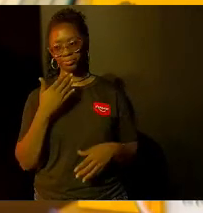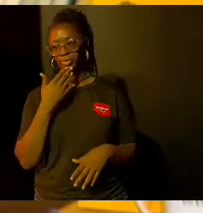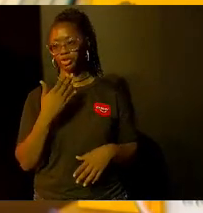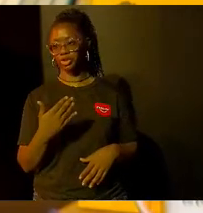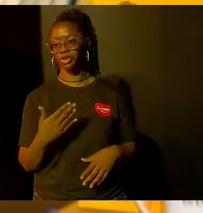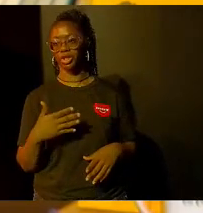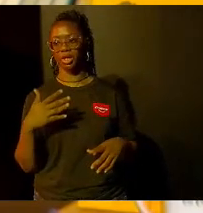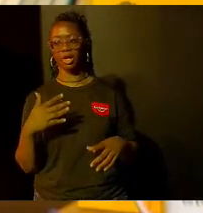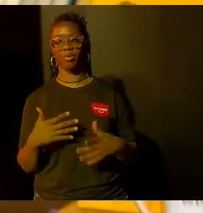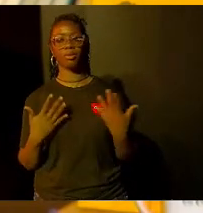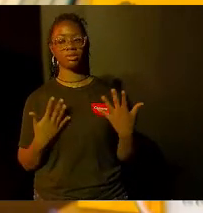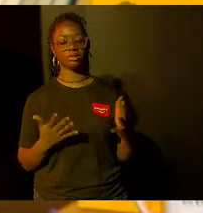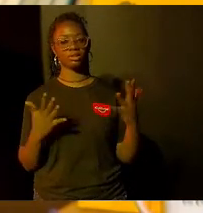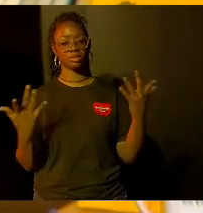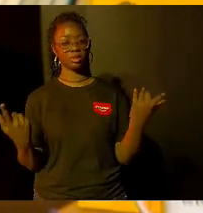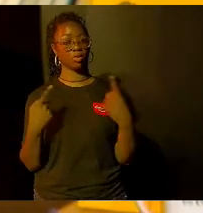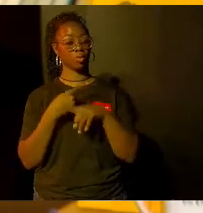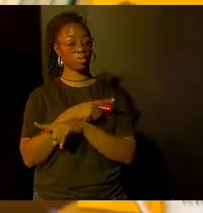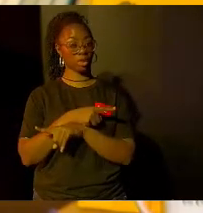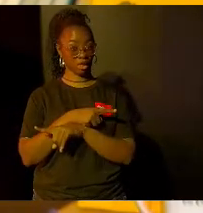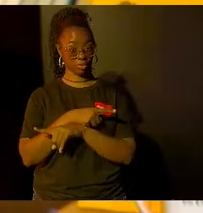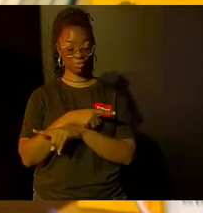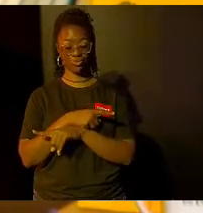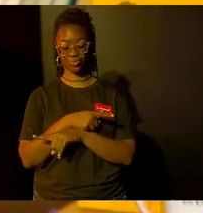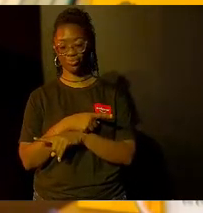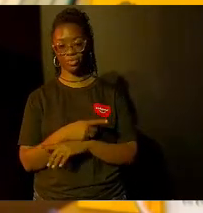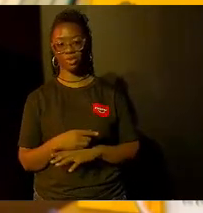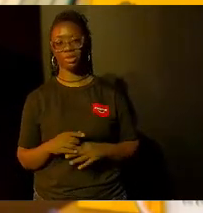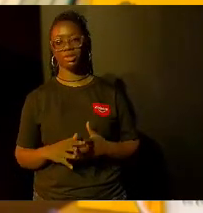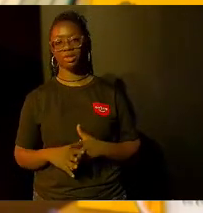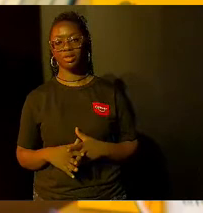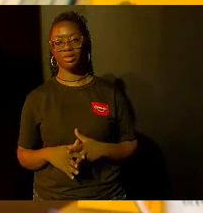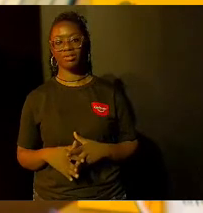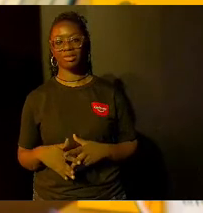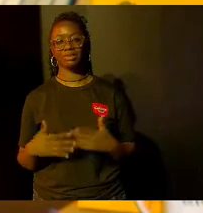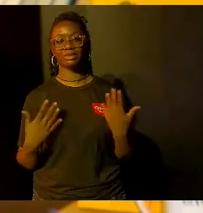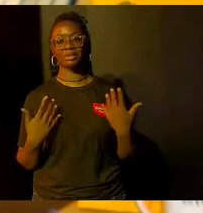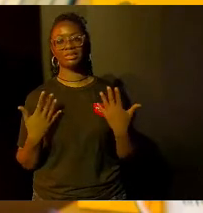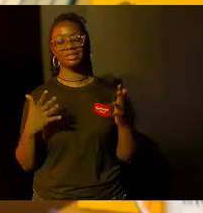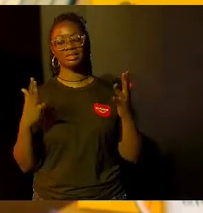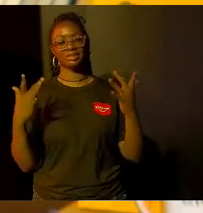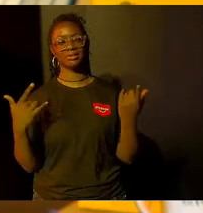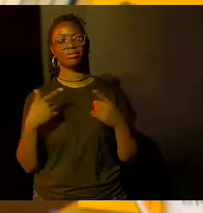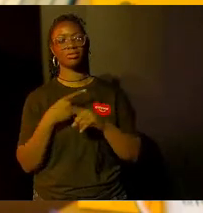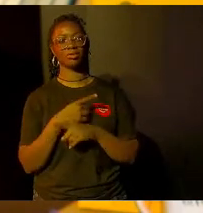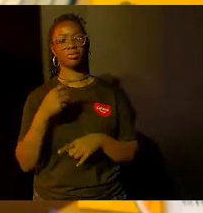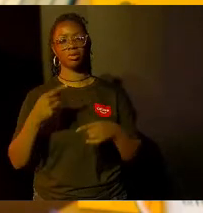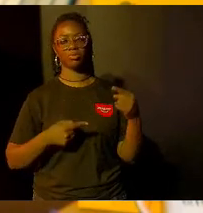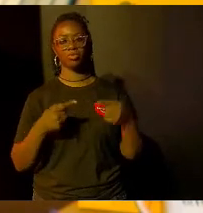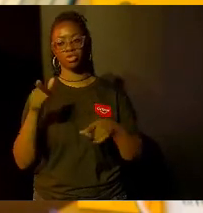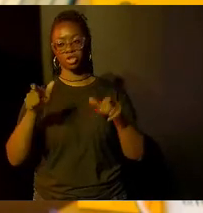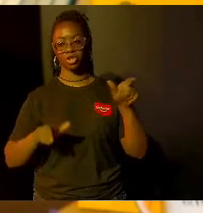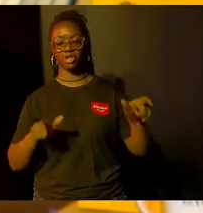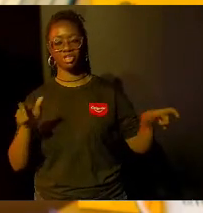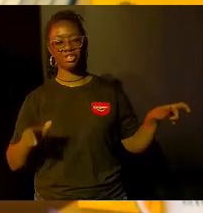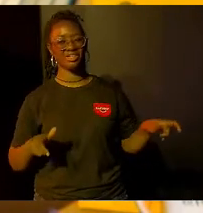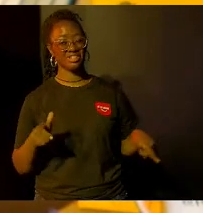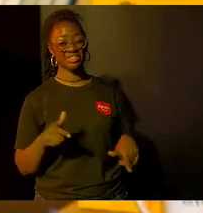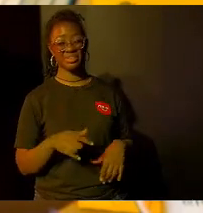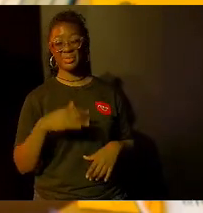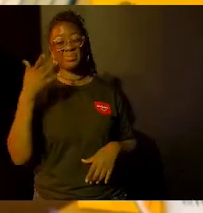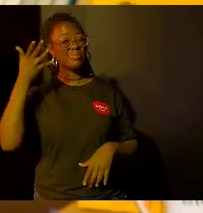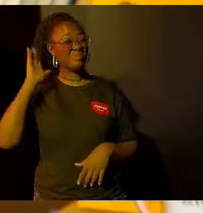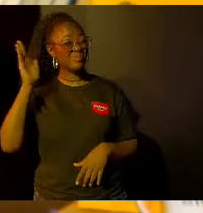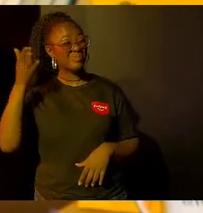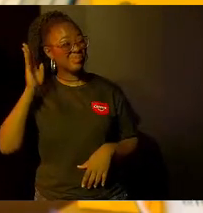uma saudação às avessas a nossa política com tanta gente burra Medíocre